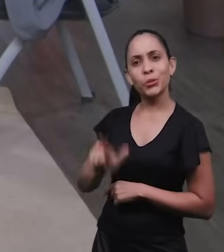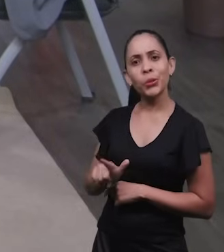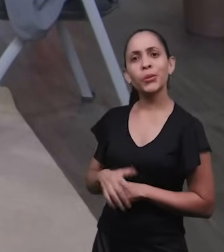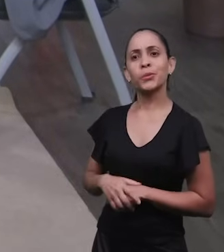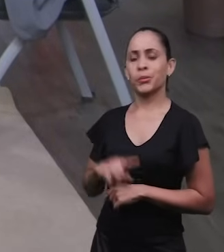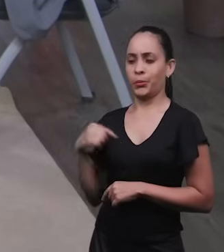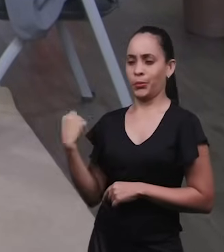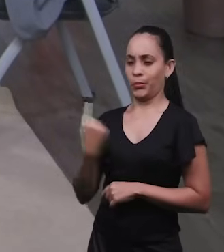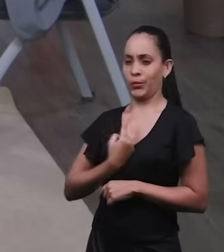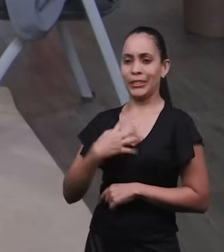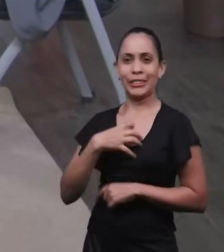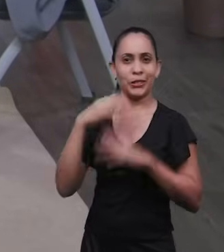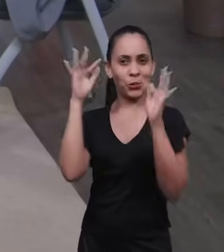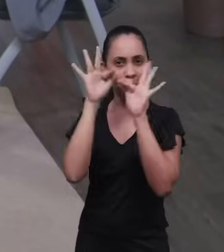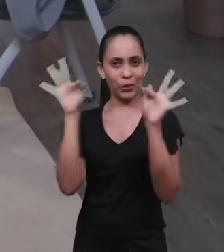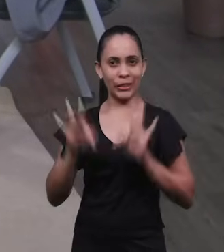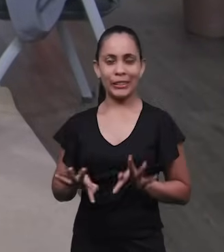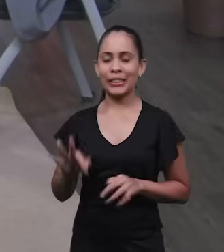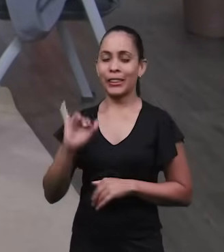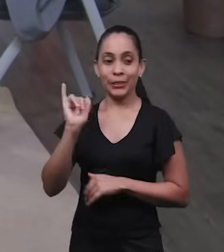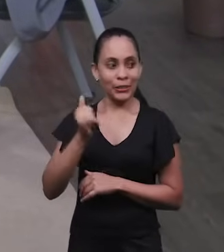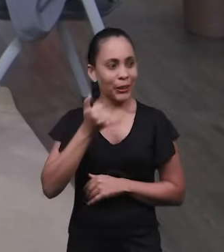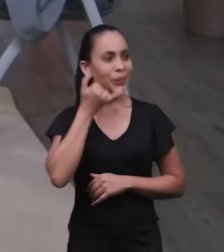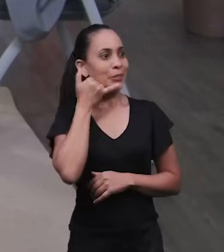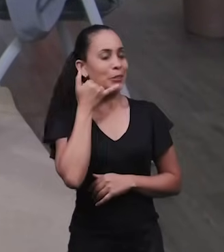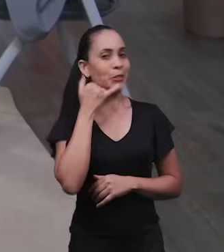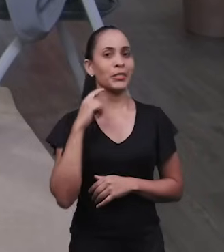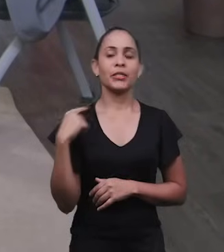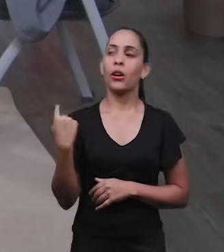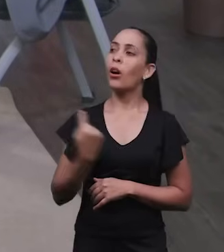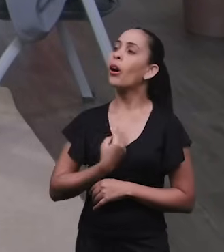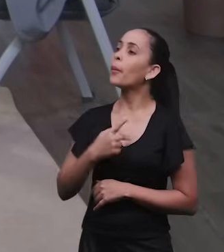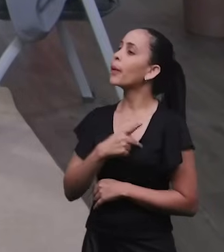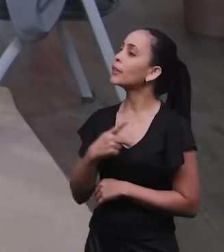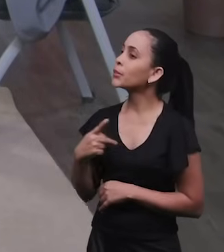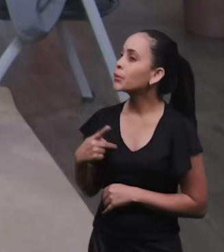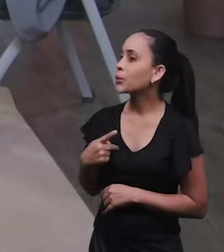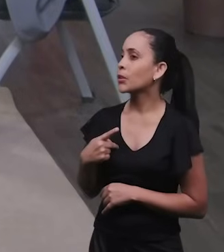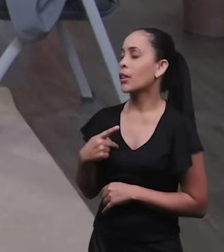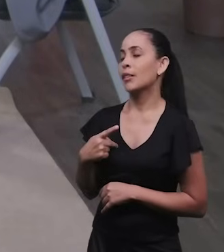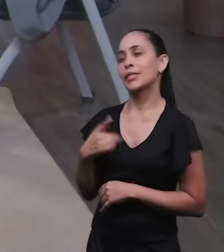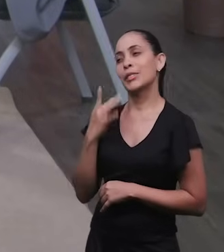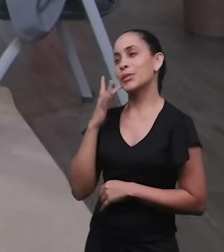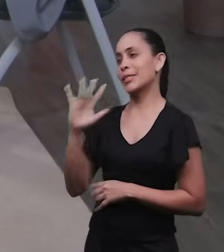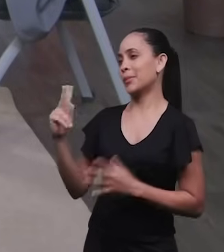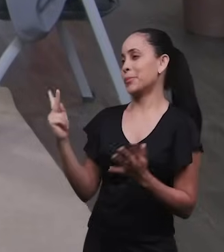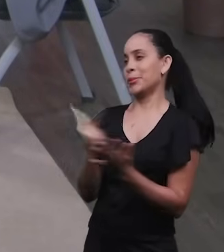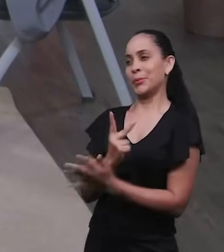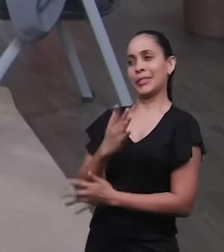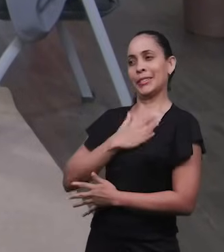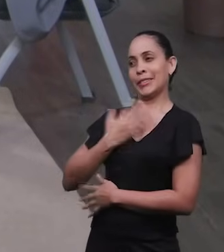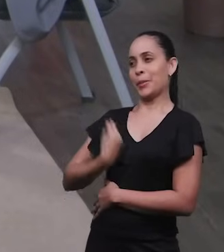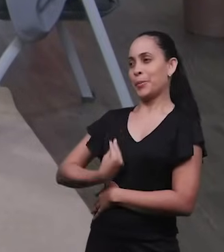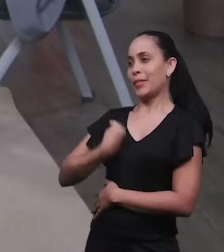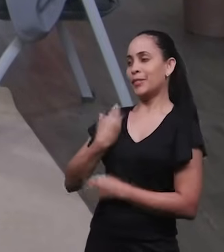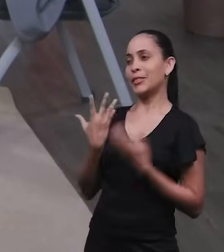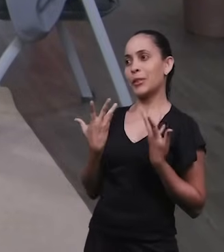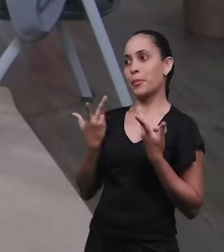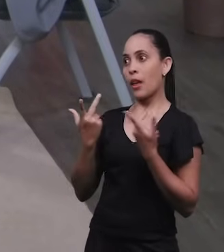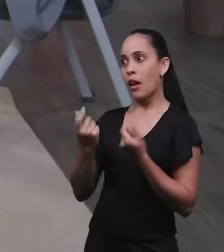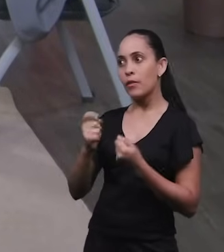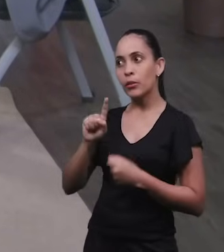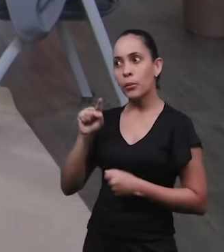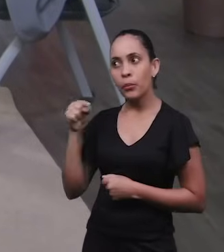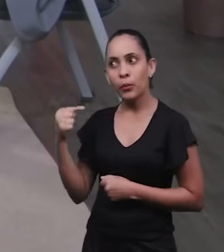novamente e, para nossa felicidade, nós atendemos. E ele falou, olha, pastor, o senhor não sabe o que aconteceu. Que coisa